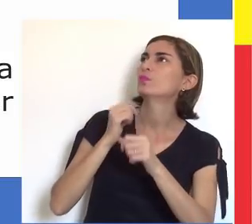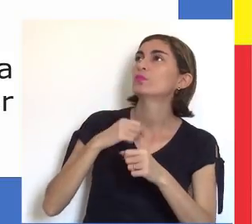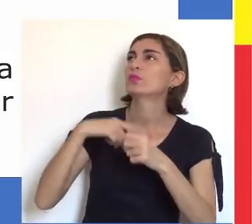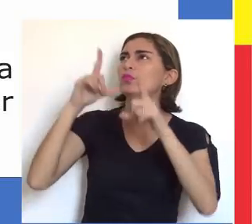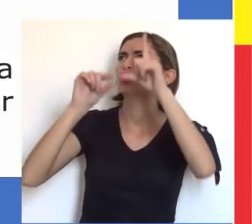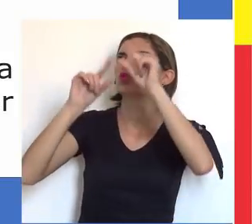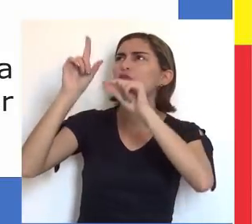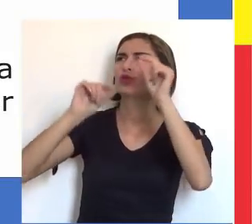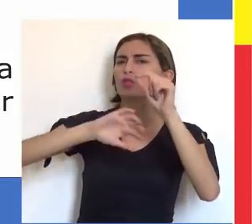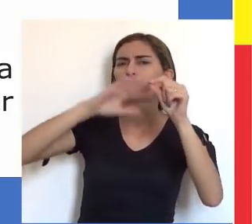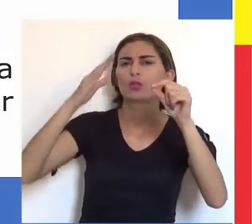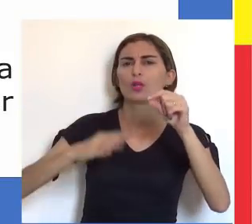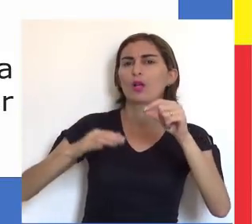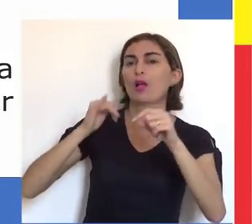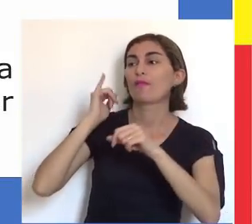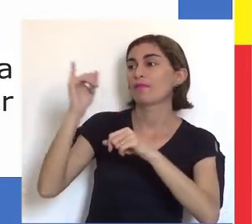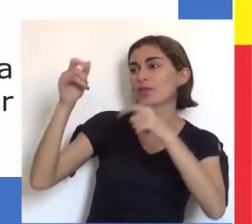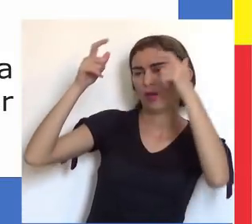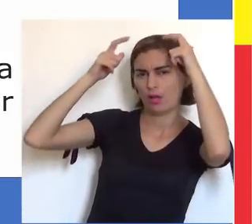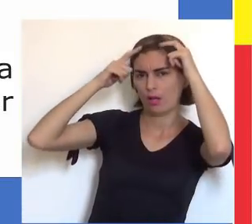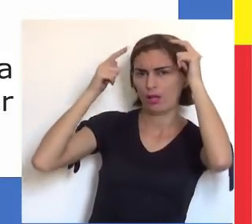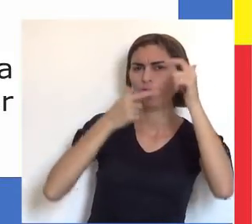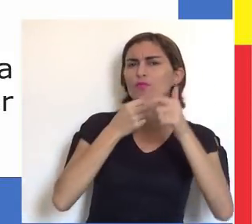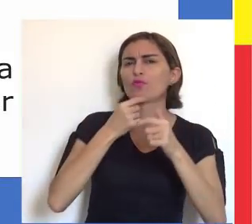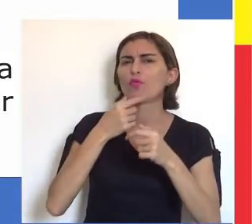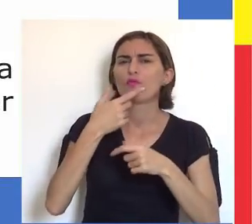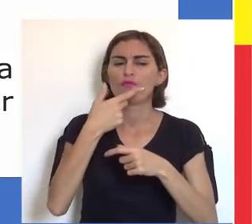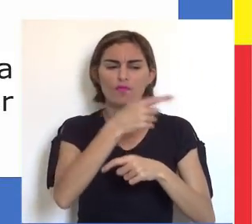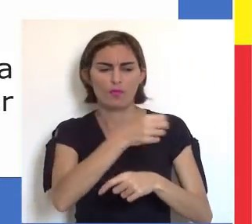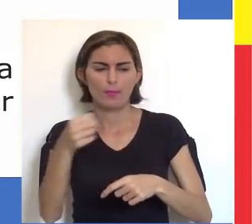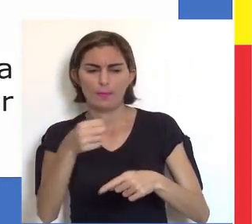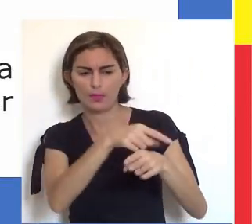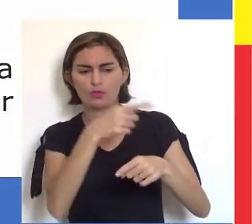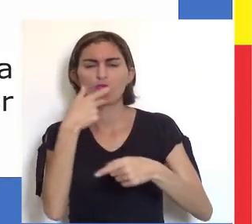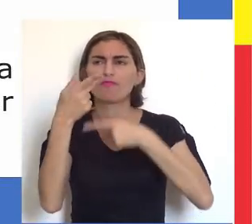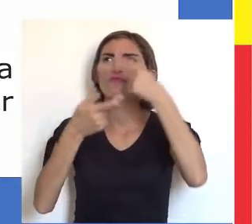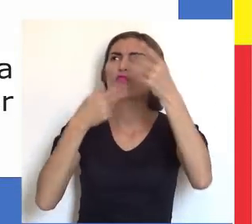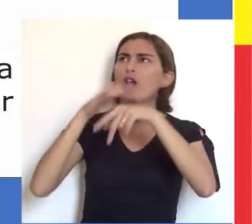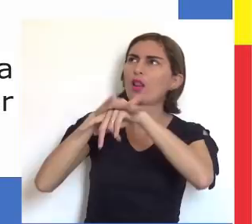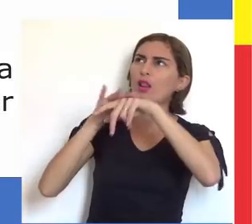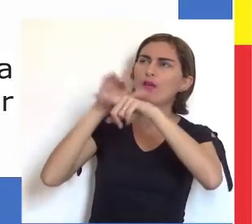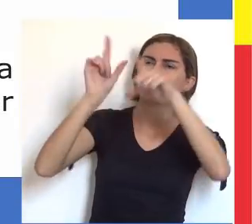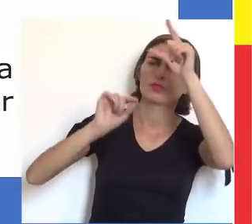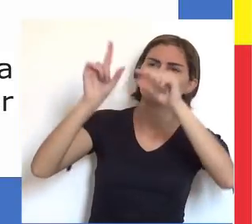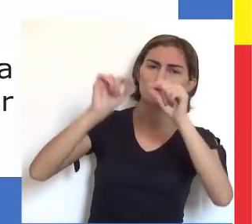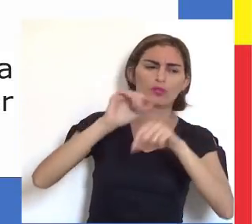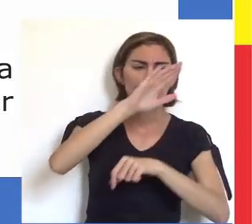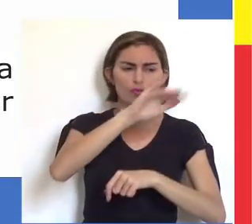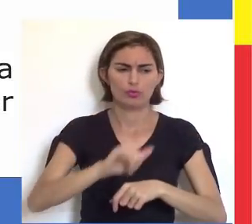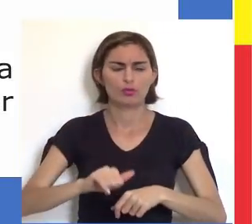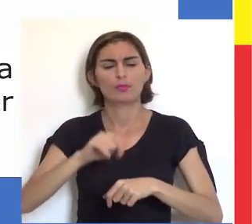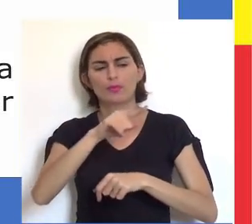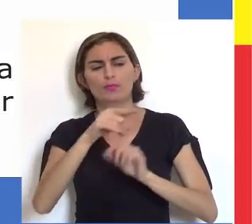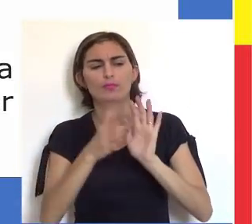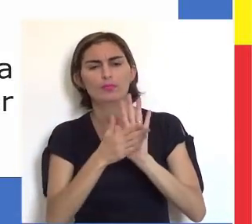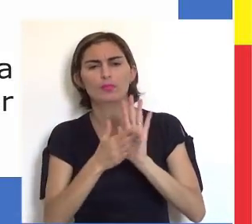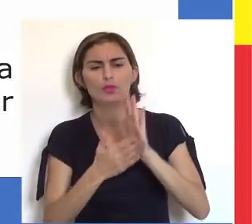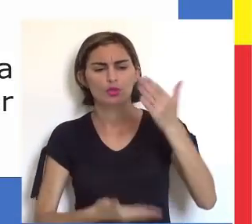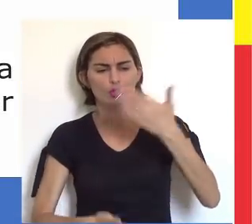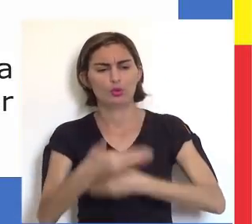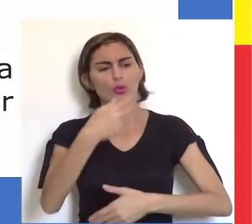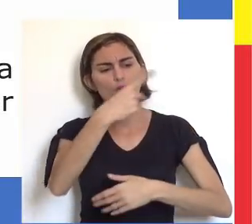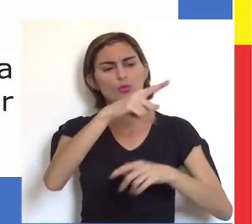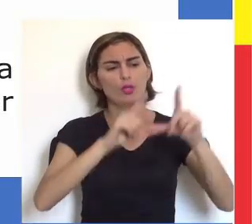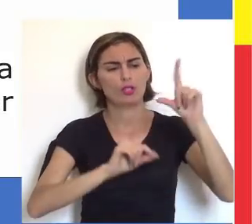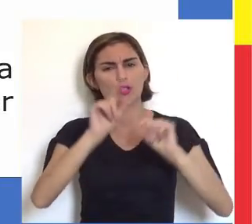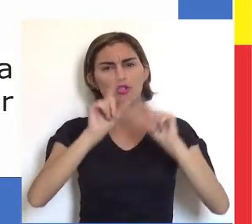aos ouvidos do rei que o pastor falava com essa estrela, e o rei mandou chamar o pastor e propôs-lhe que trocasse a sua estrela